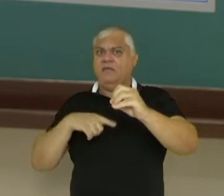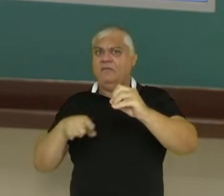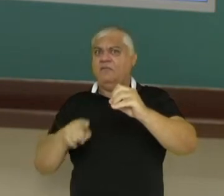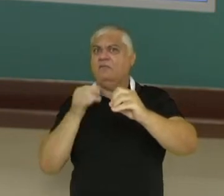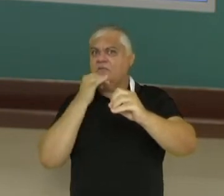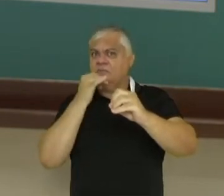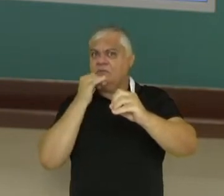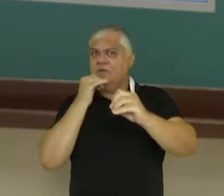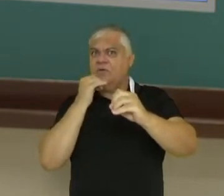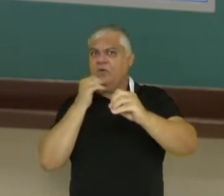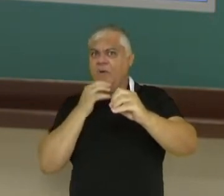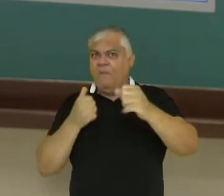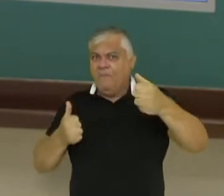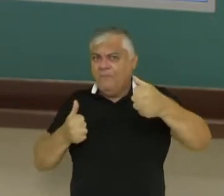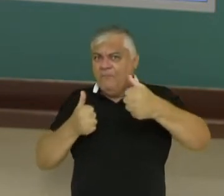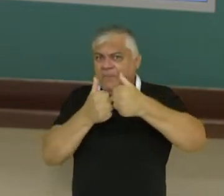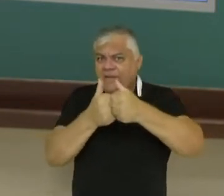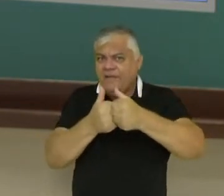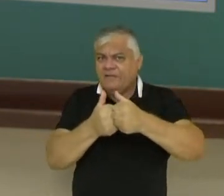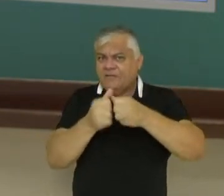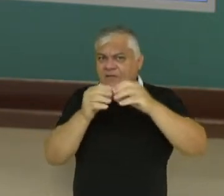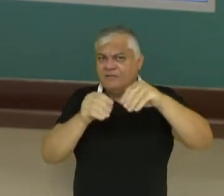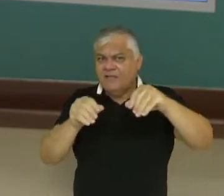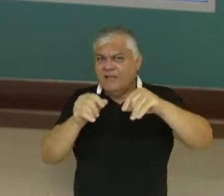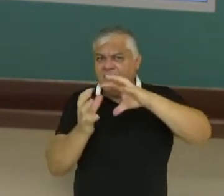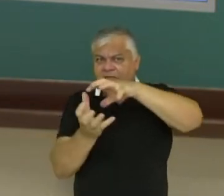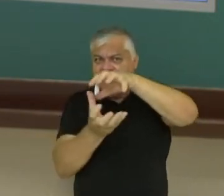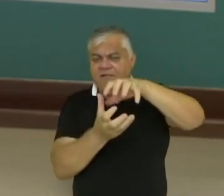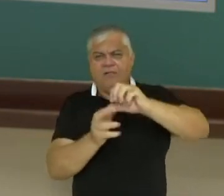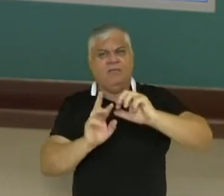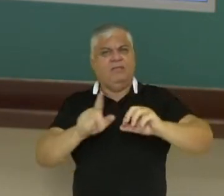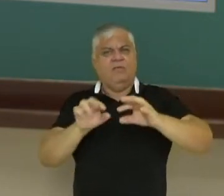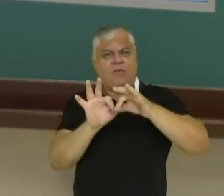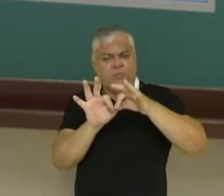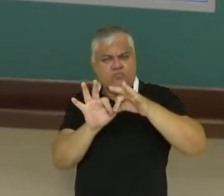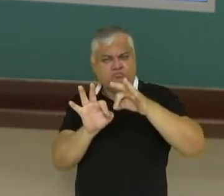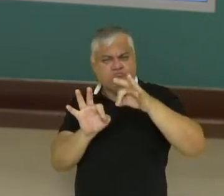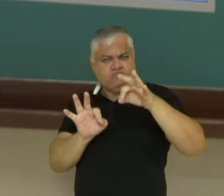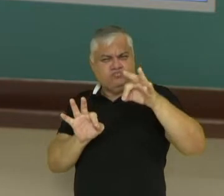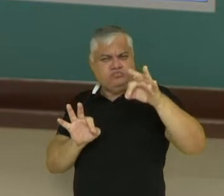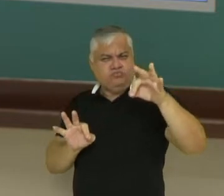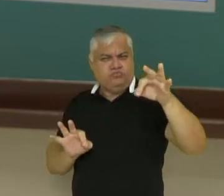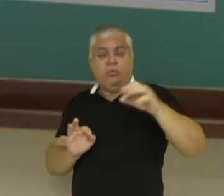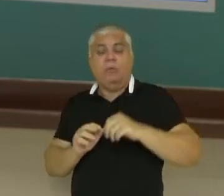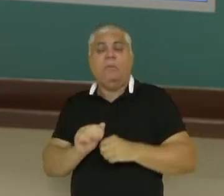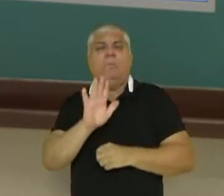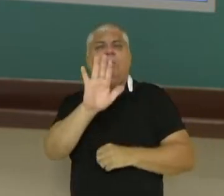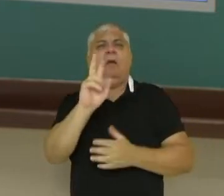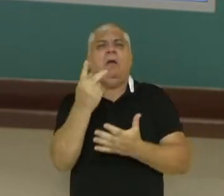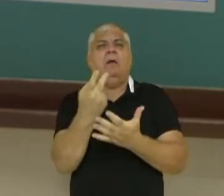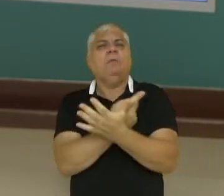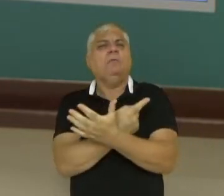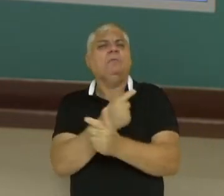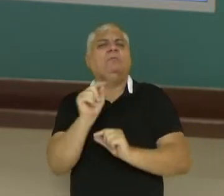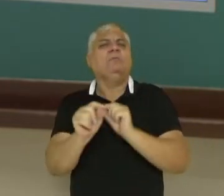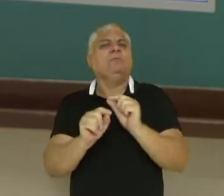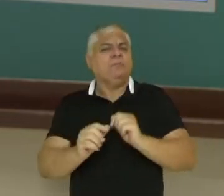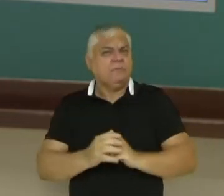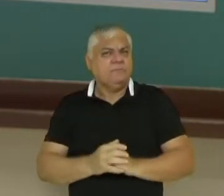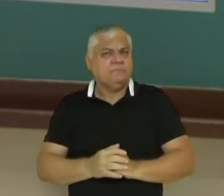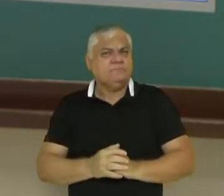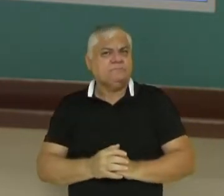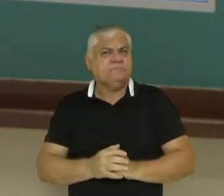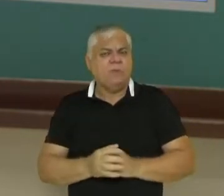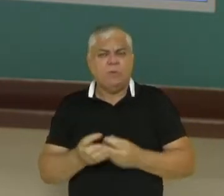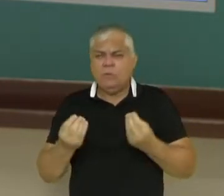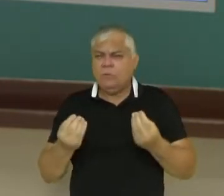Terra, certo? E tem uma explicação interessante para isso, né? O que acontecia? Para poder